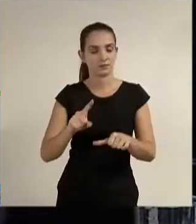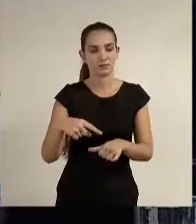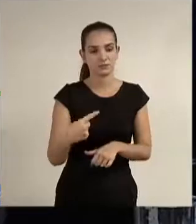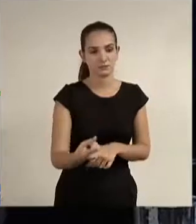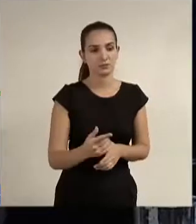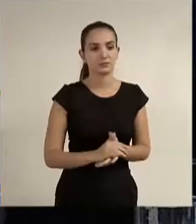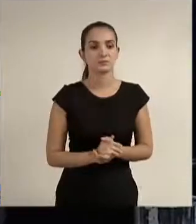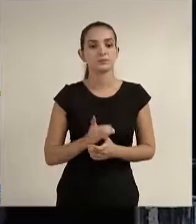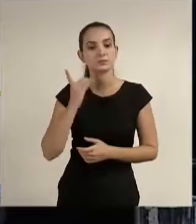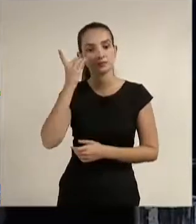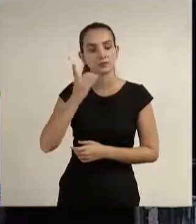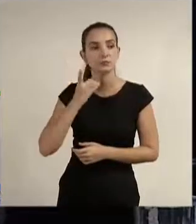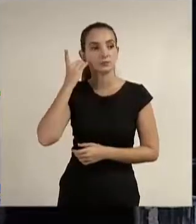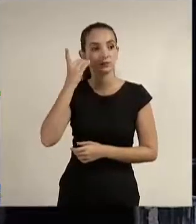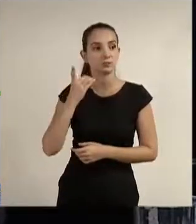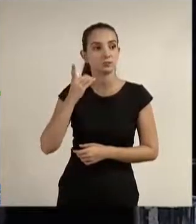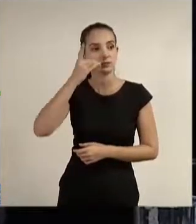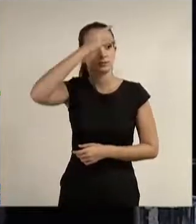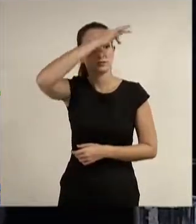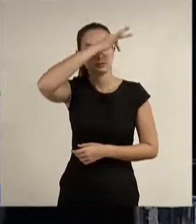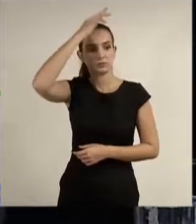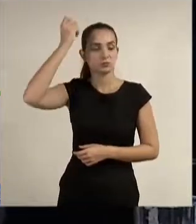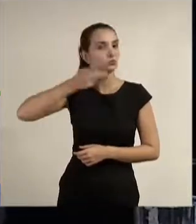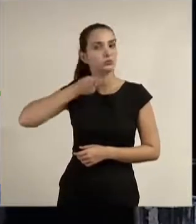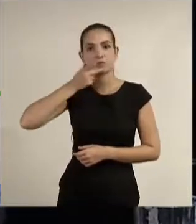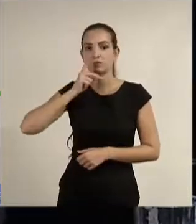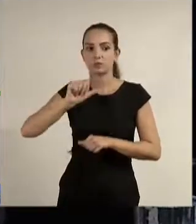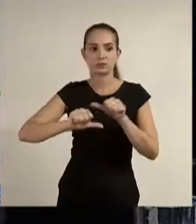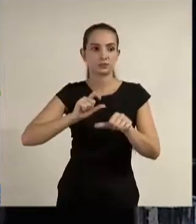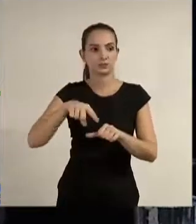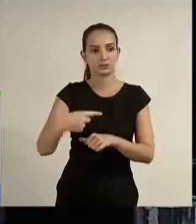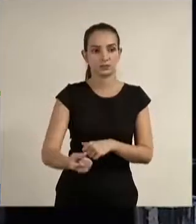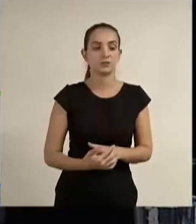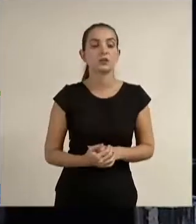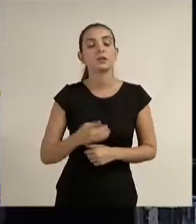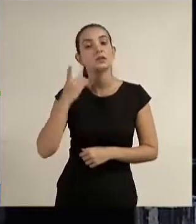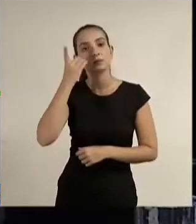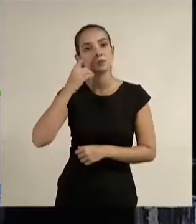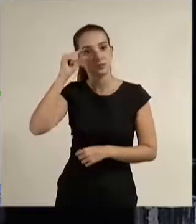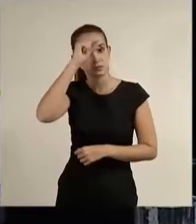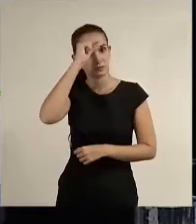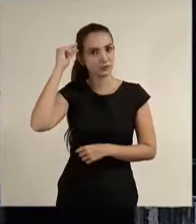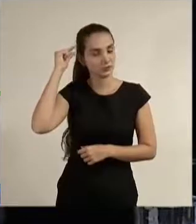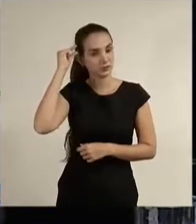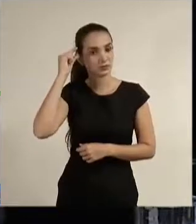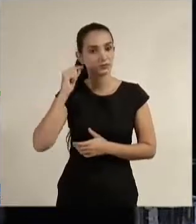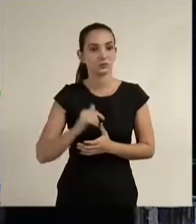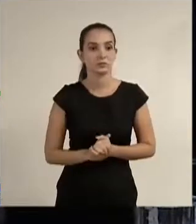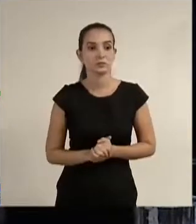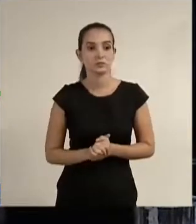com a palavra o deputado Felipe Orro. Transfere com a palavra o deputado Herculano Borges.